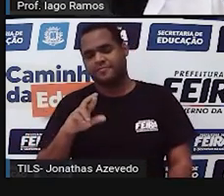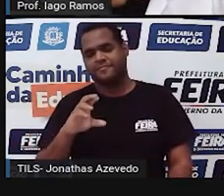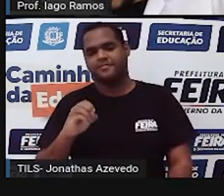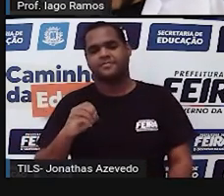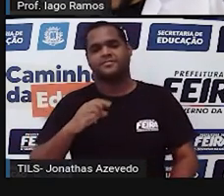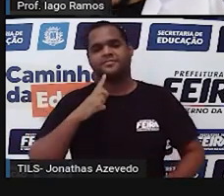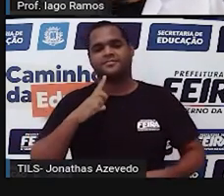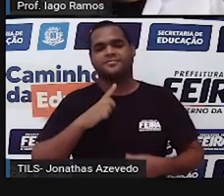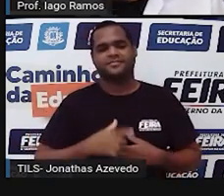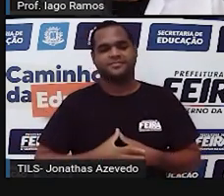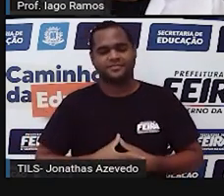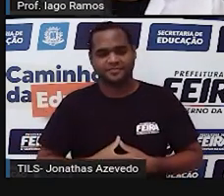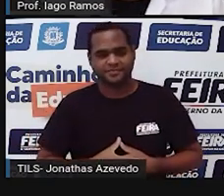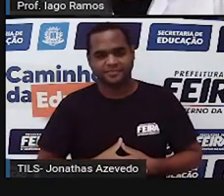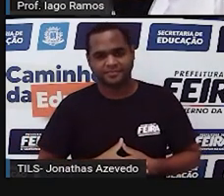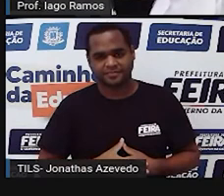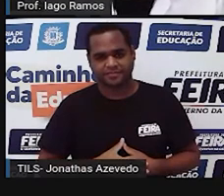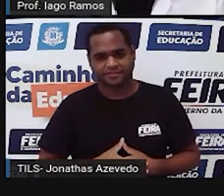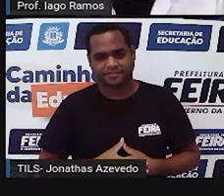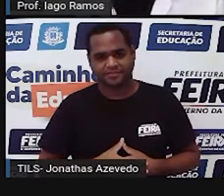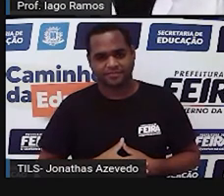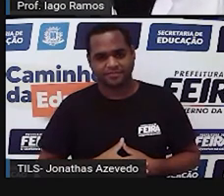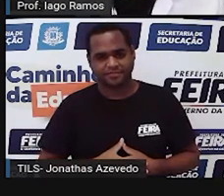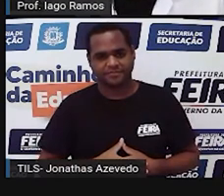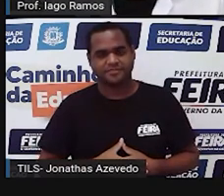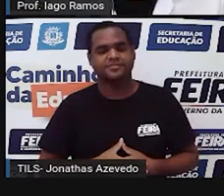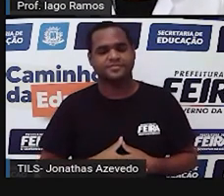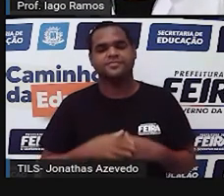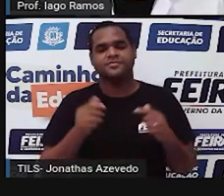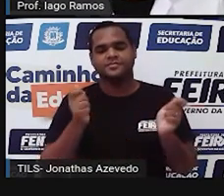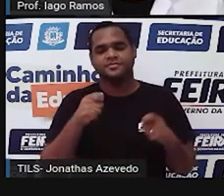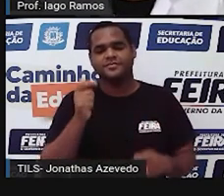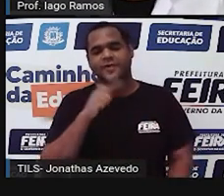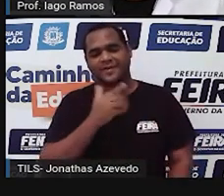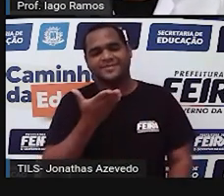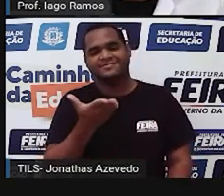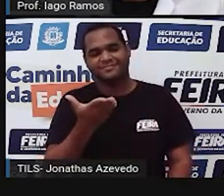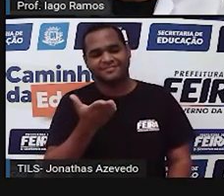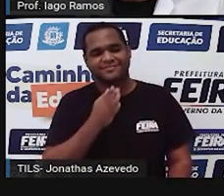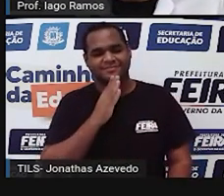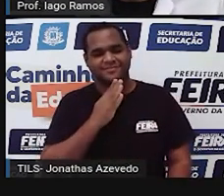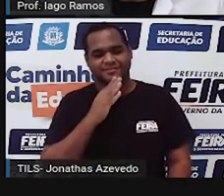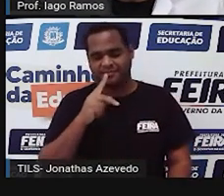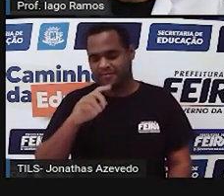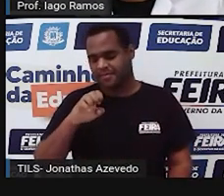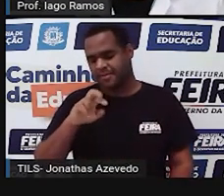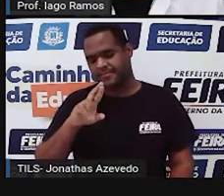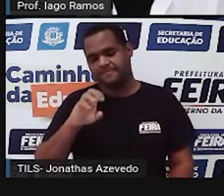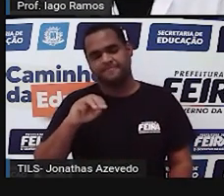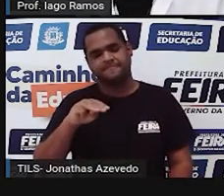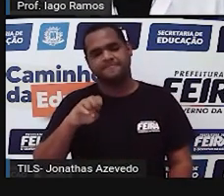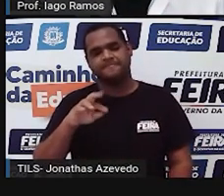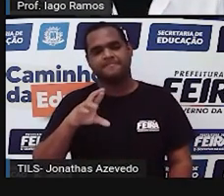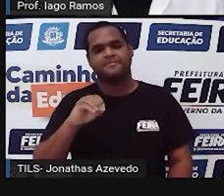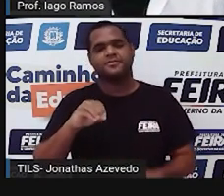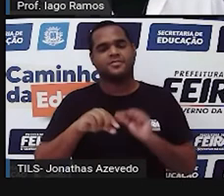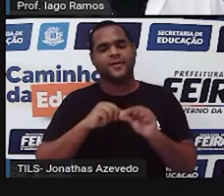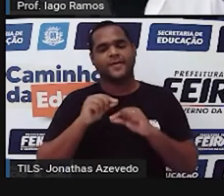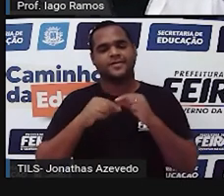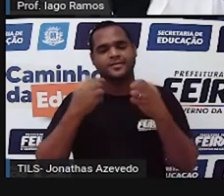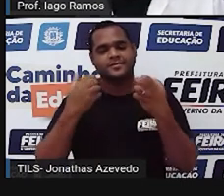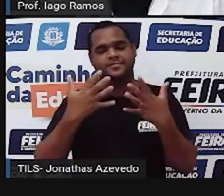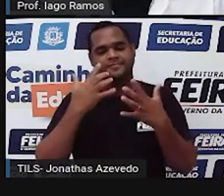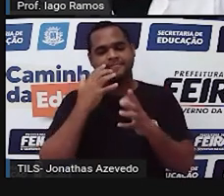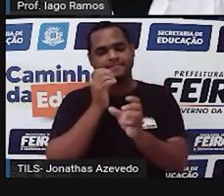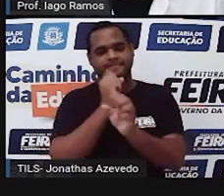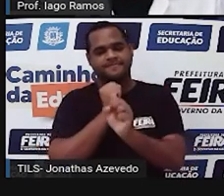bacana tá vendo Então já sabemos o que é perímetro tá certo mas como